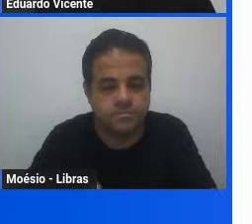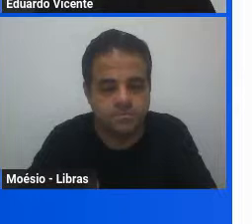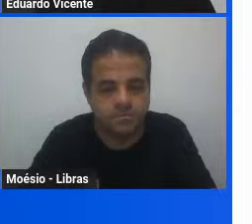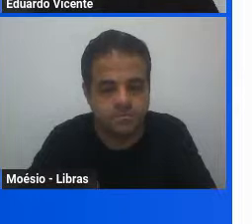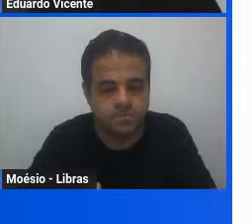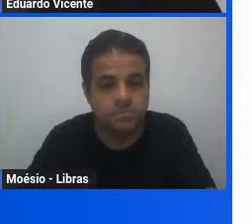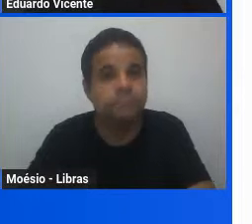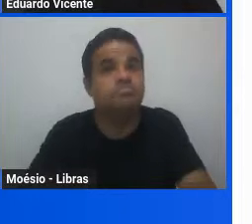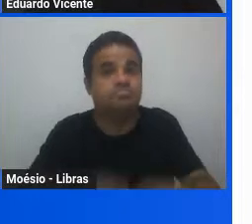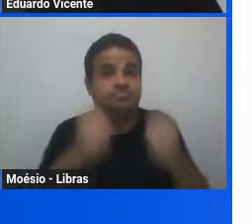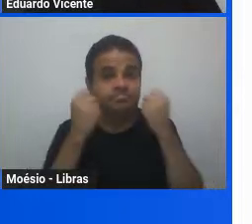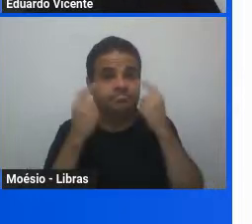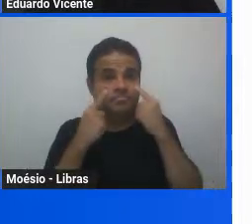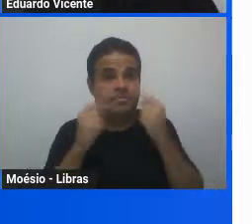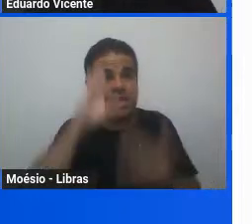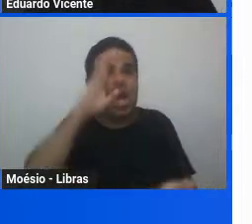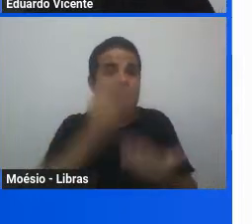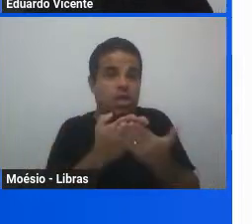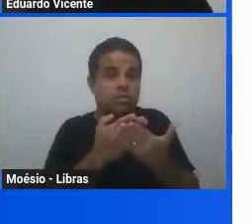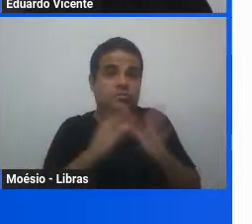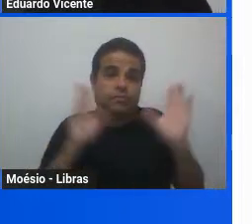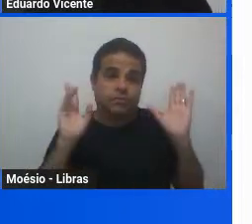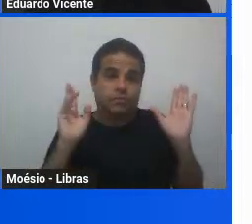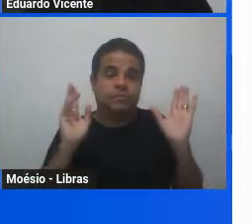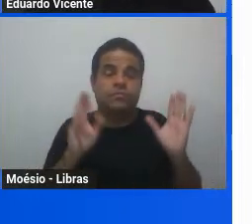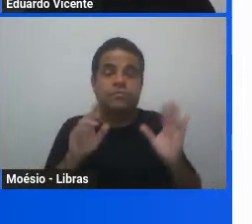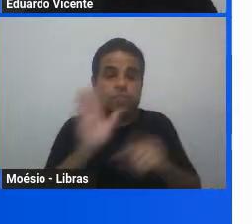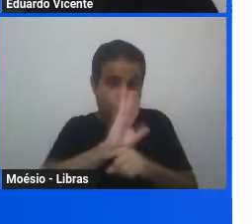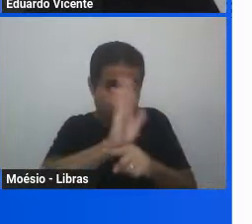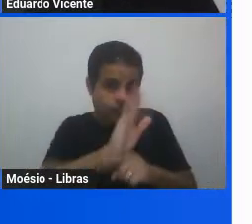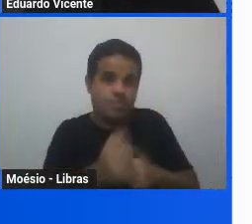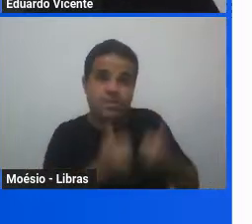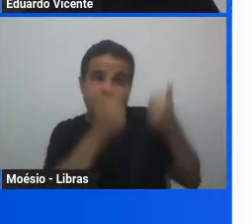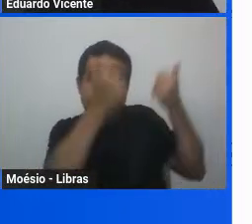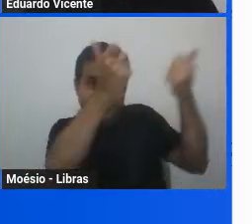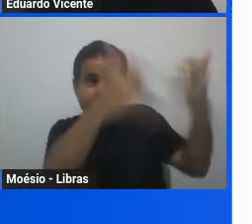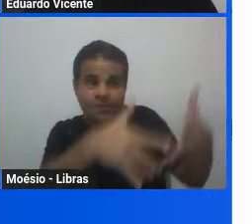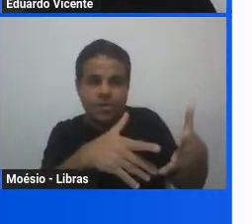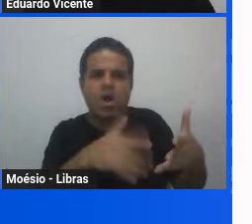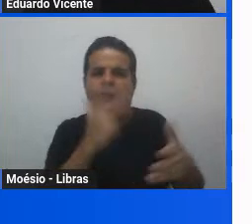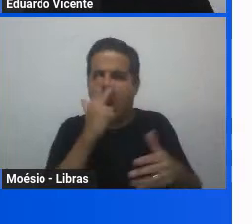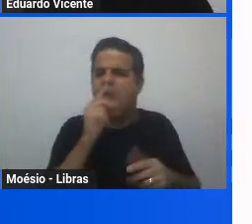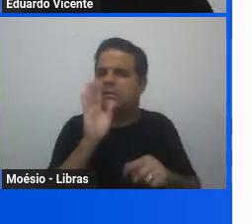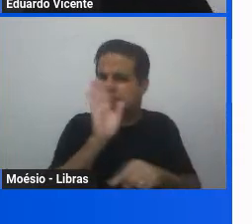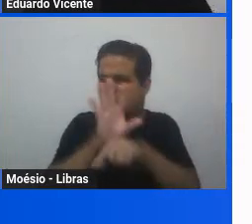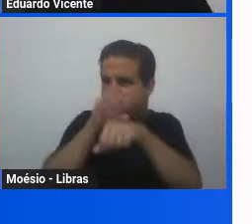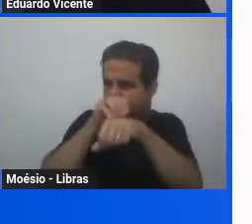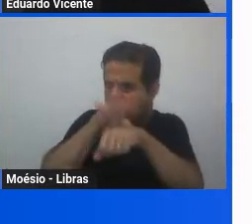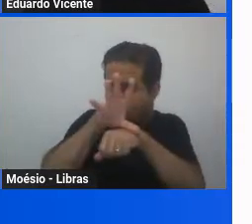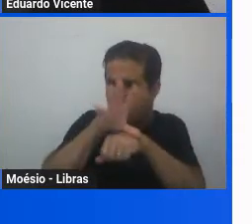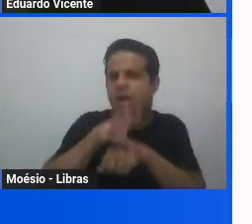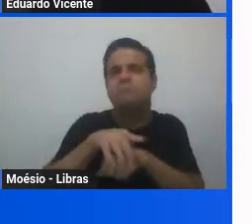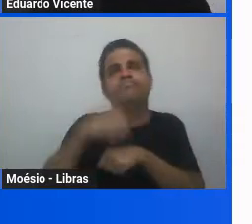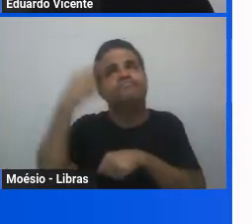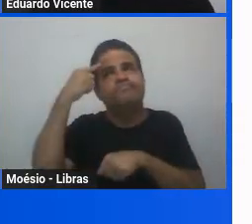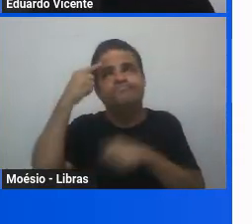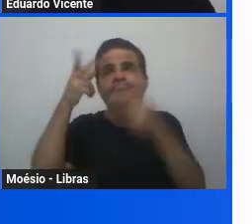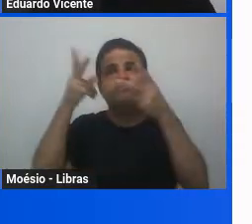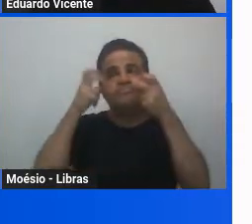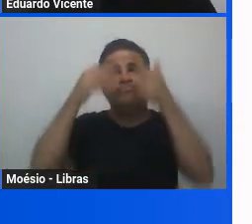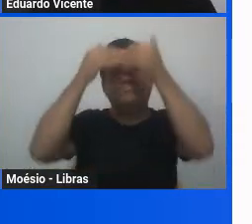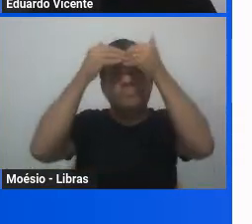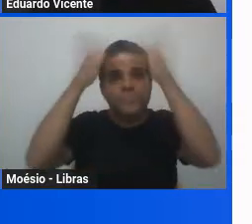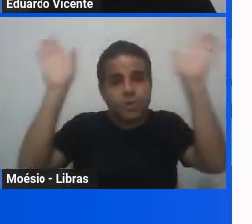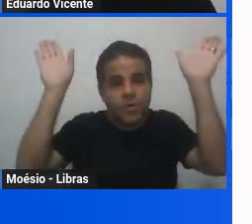Vejam, eu acredito que o filme apresentado deva ter te dado uma noção a respeito.